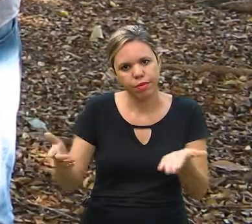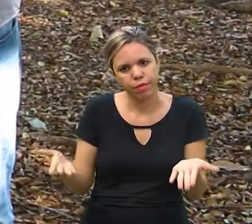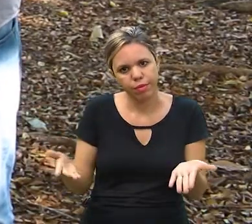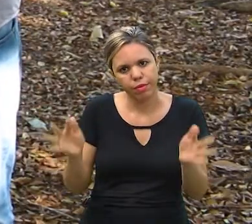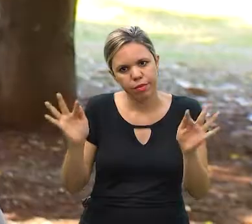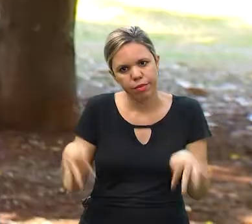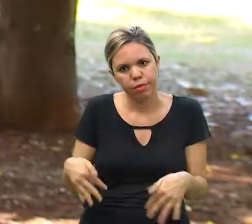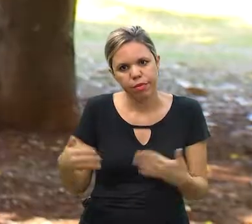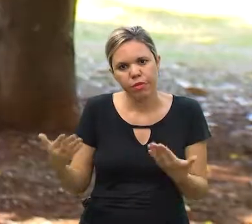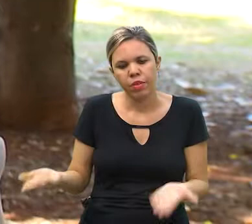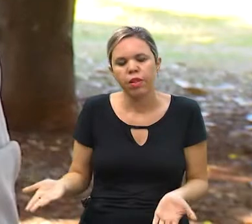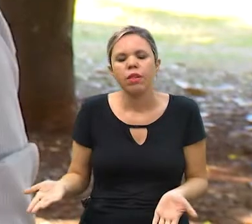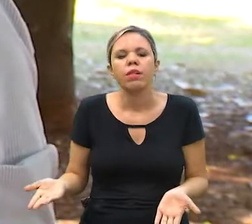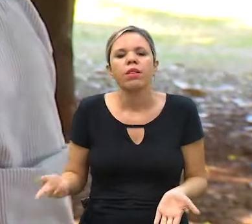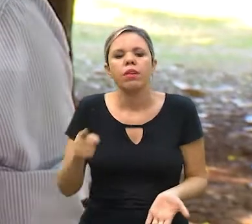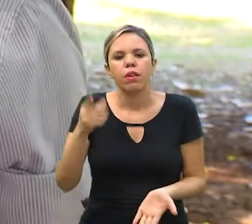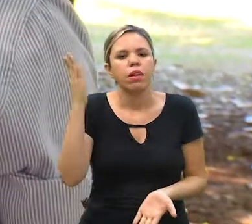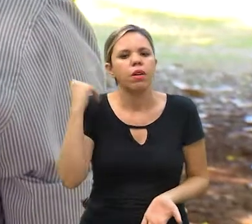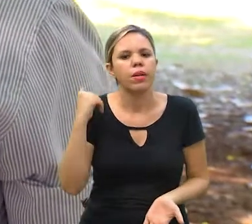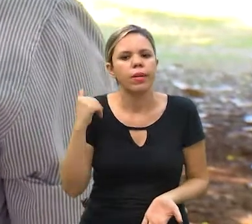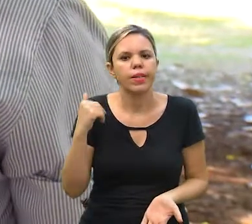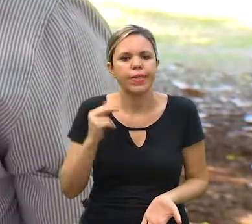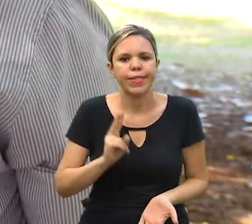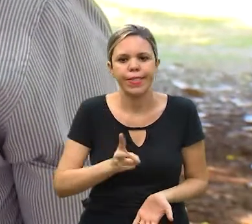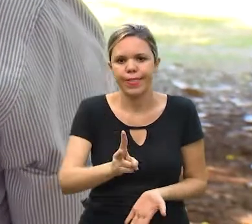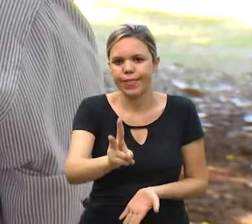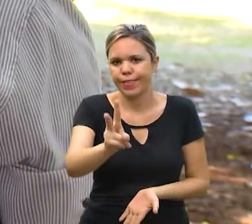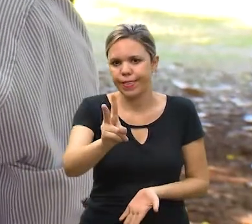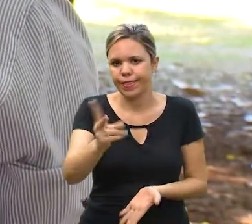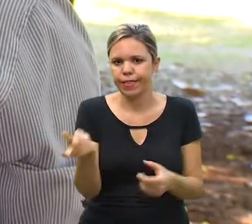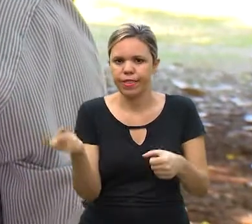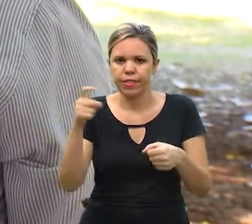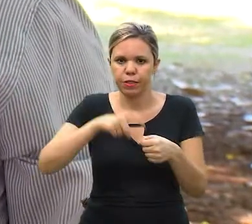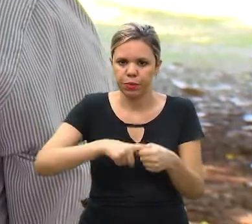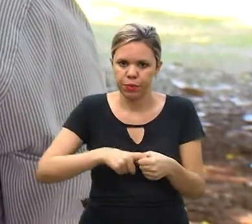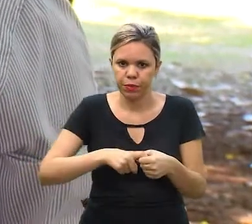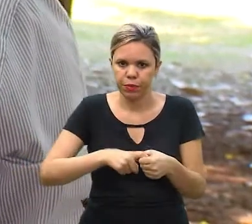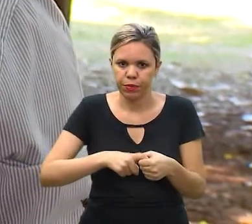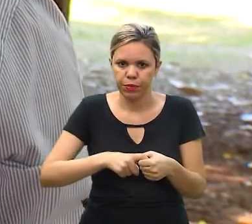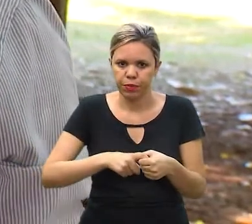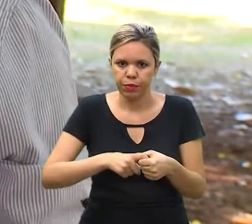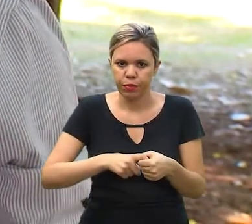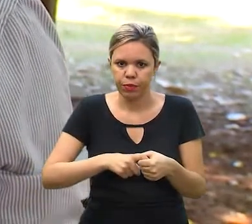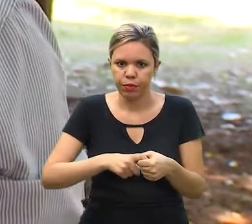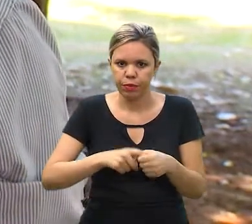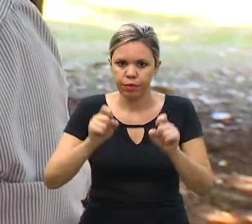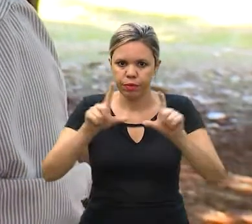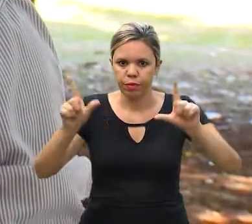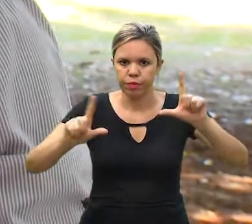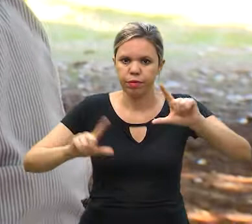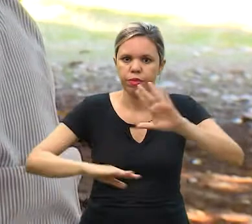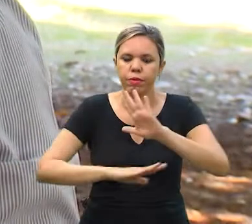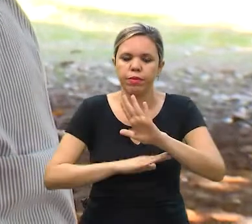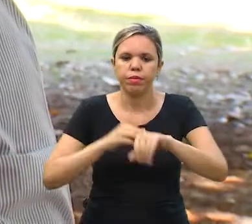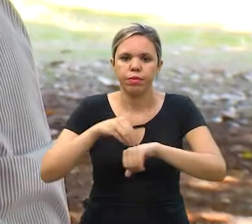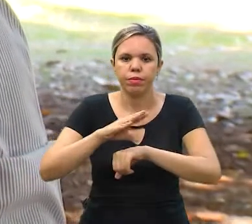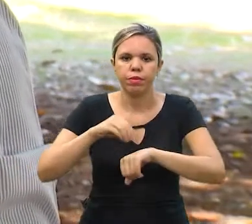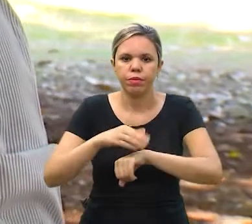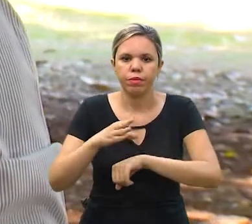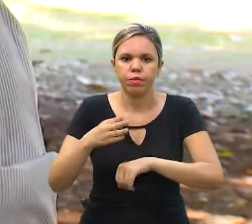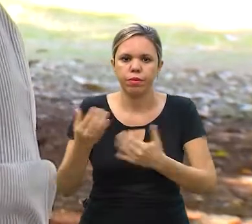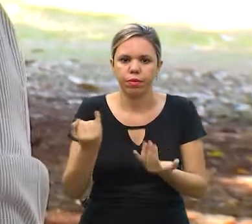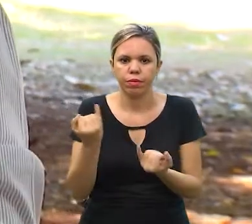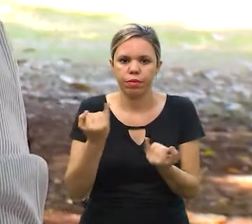vai terminando por aqui, mas você sabe, né? A gente está sempre voltando na tela da TV Câmara para trazer novas